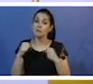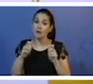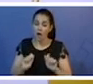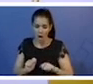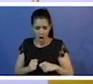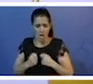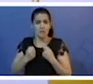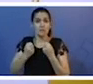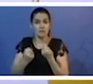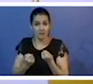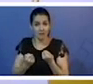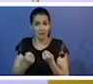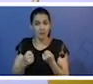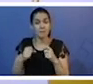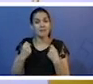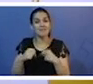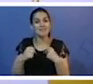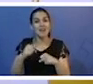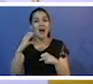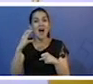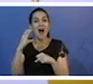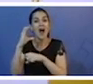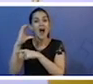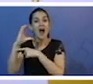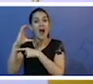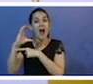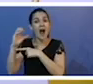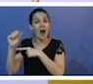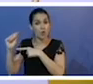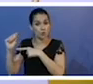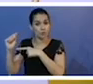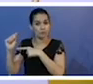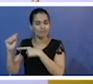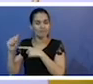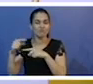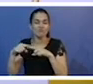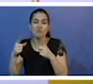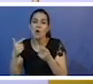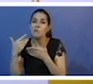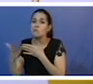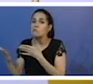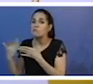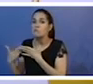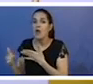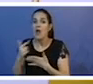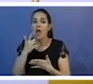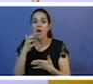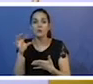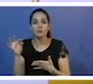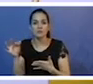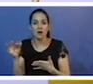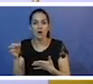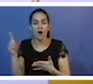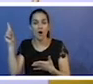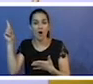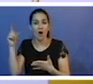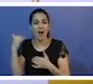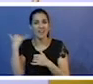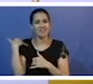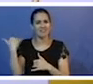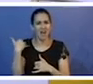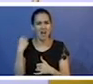ele. Então, aqui na imagem você pode observar que com o passar da idade, né, 55 anos, 65